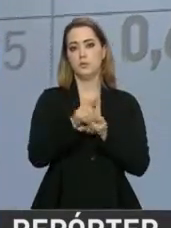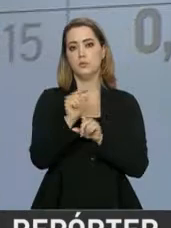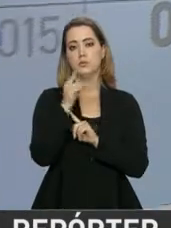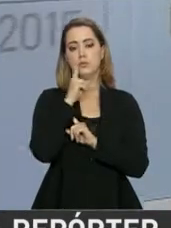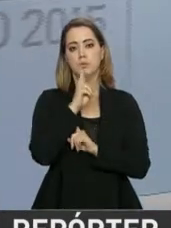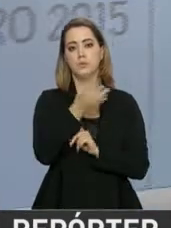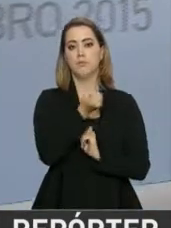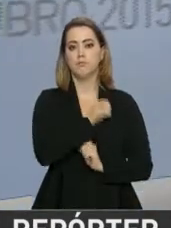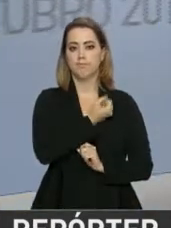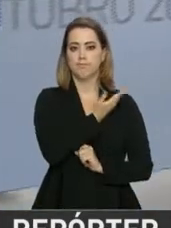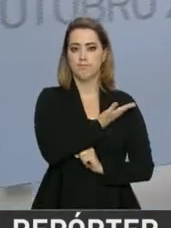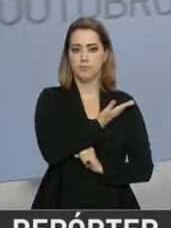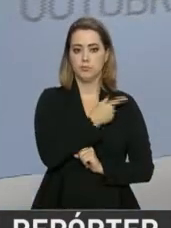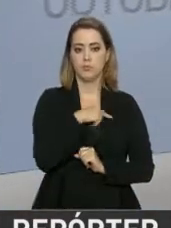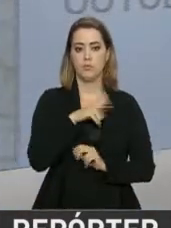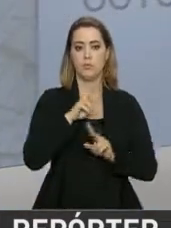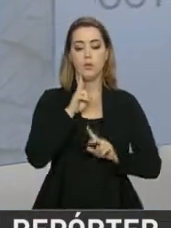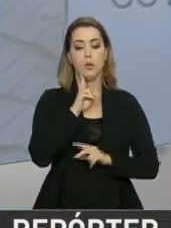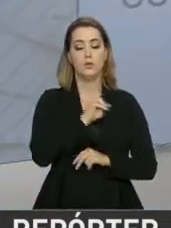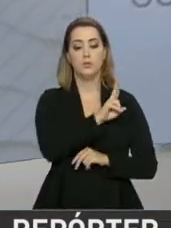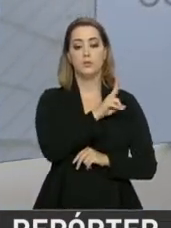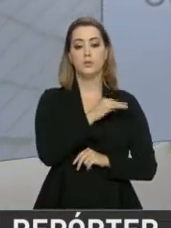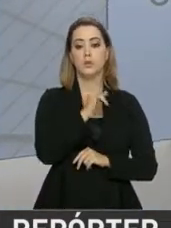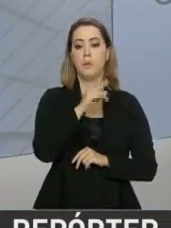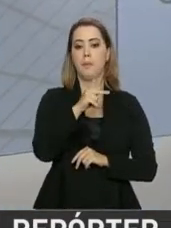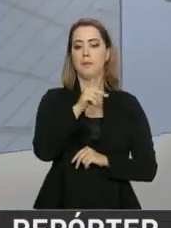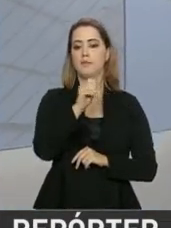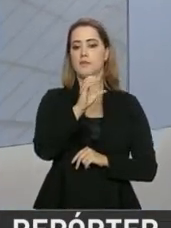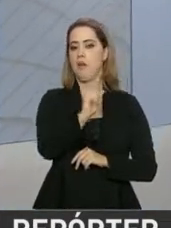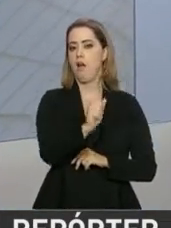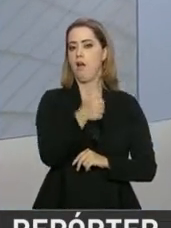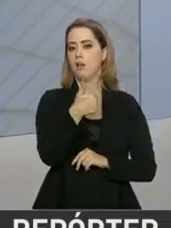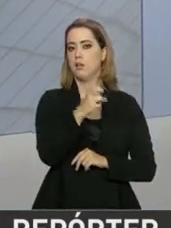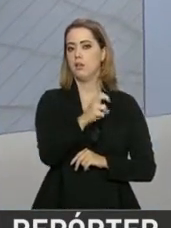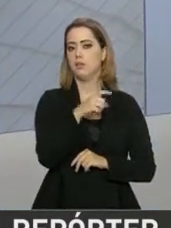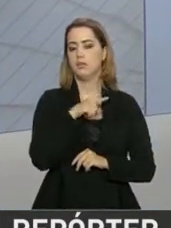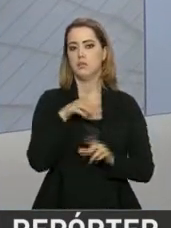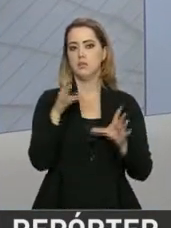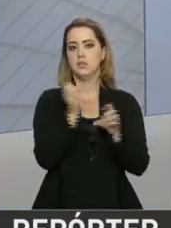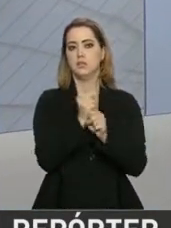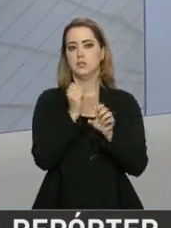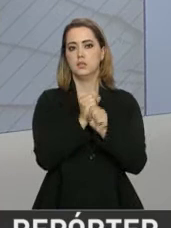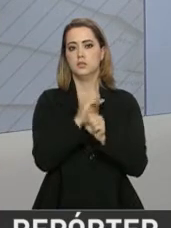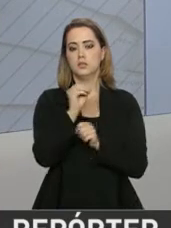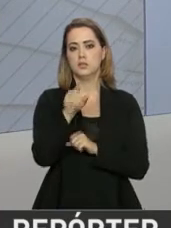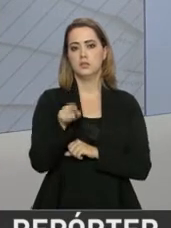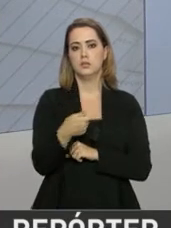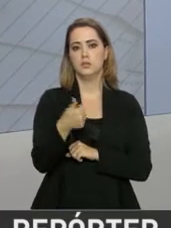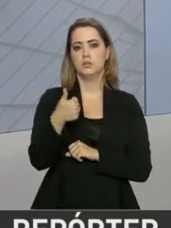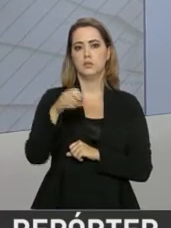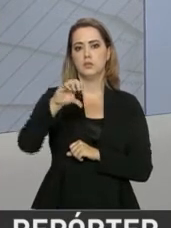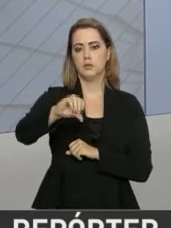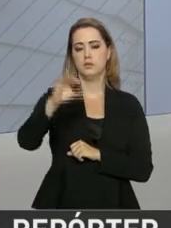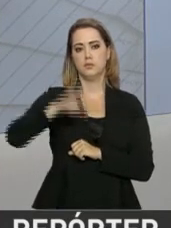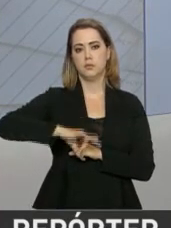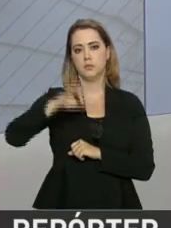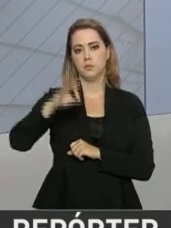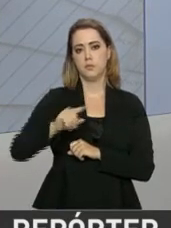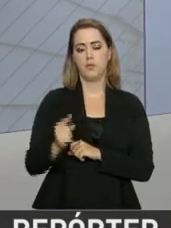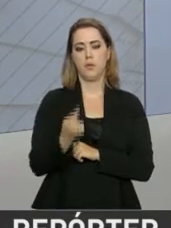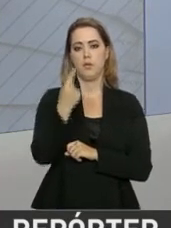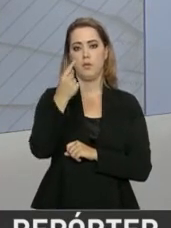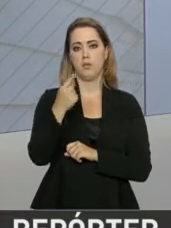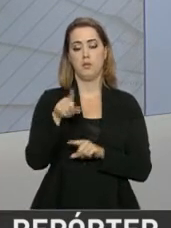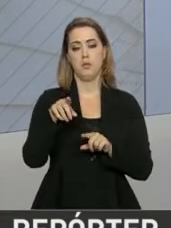só o índice nacional de preços ao consumidor amplo ipca-15 fechou outubro e na primeira quinzena em 0,19 por cento na primeira